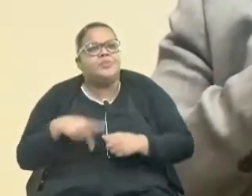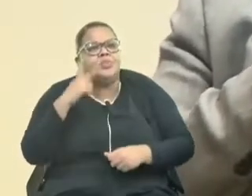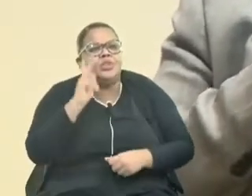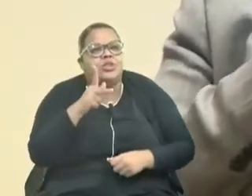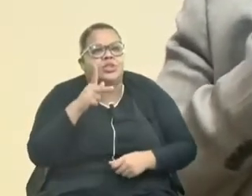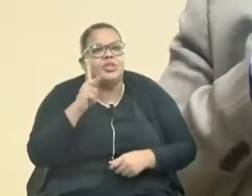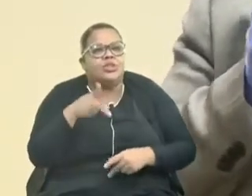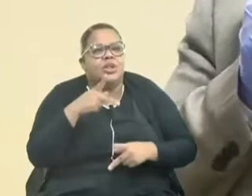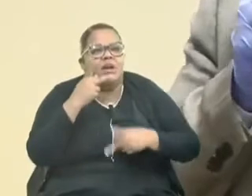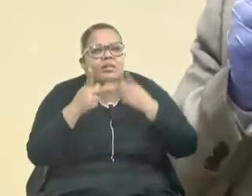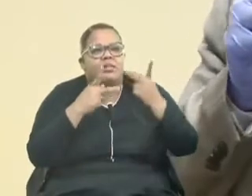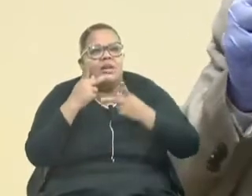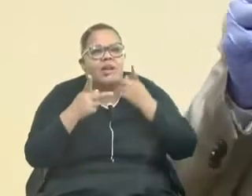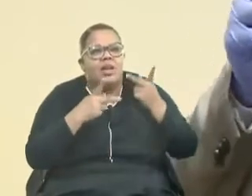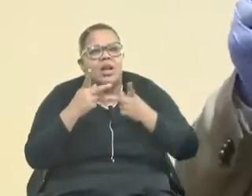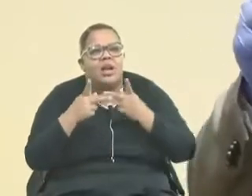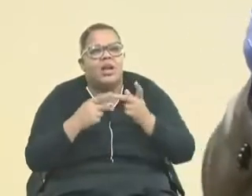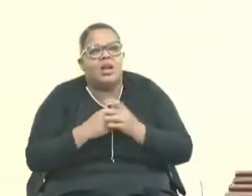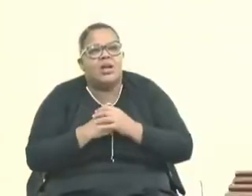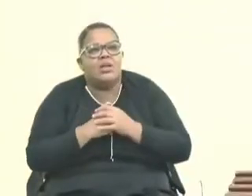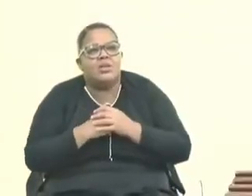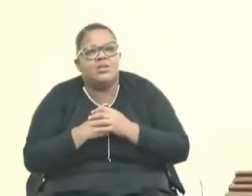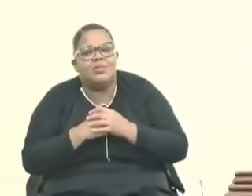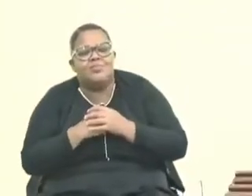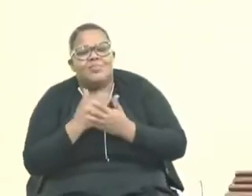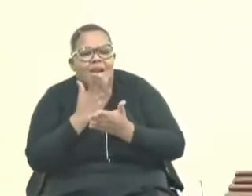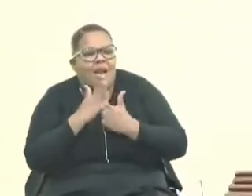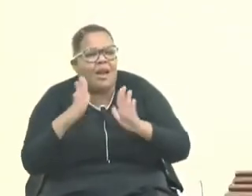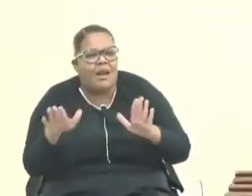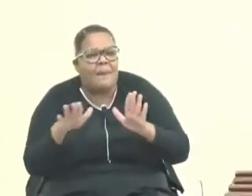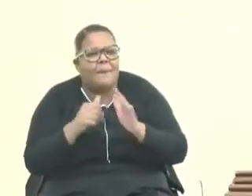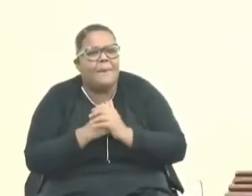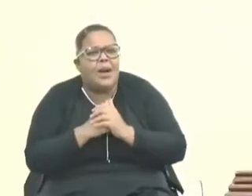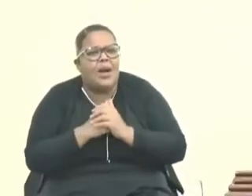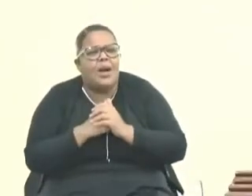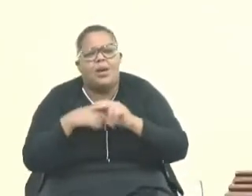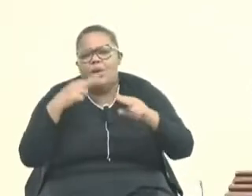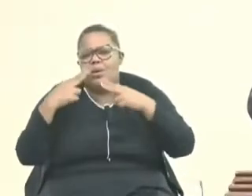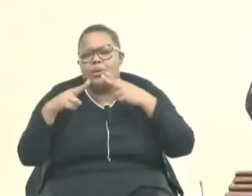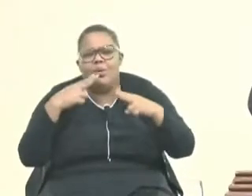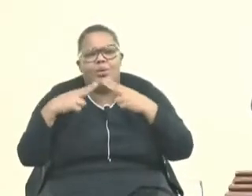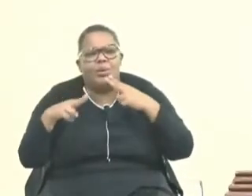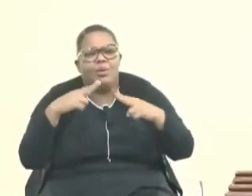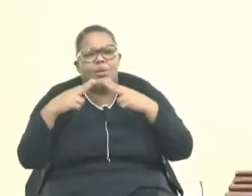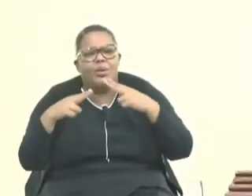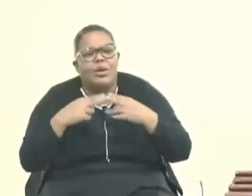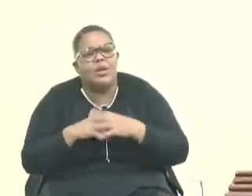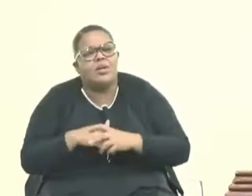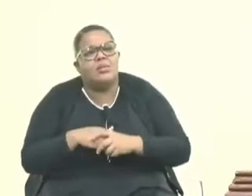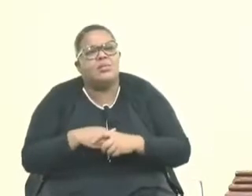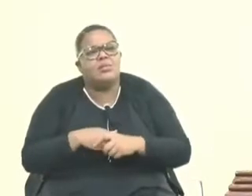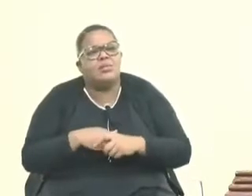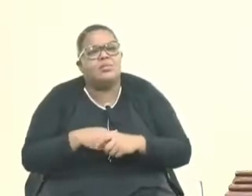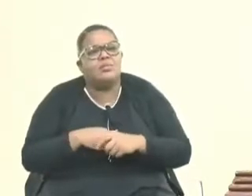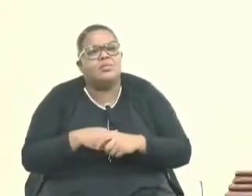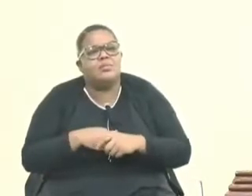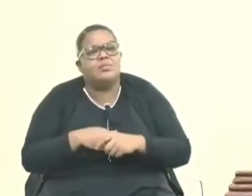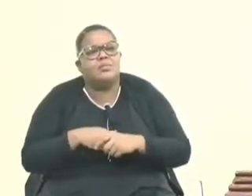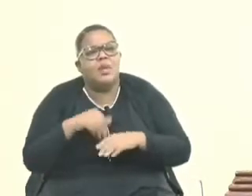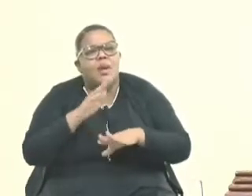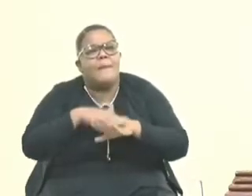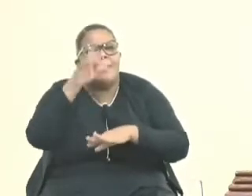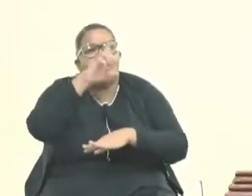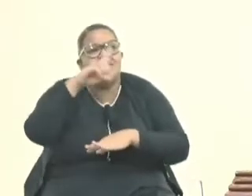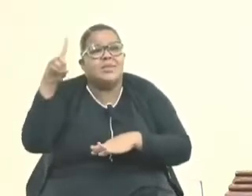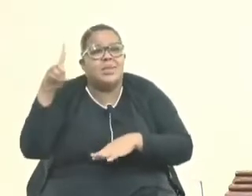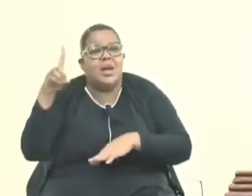as músicas começaram a fazer os hinos da harpa em ritmo de rock que já não tem mais do que cantar porque o show não pode parar O